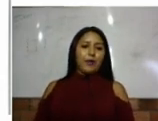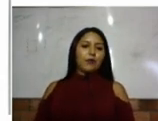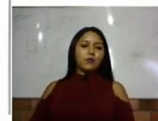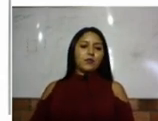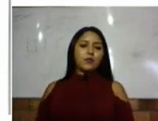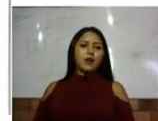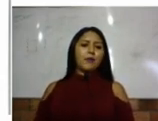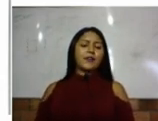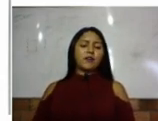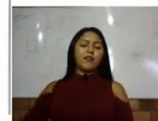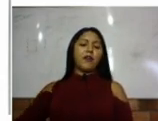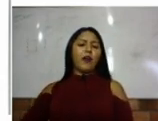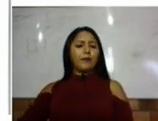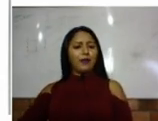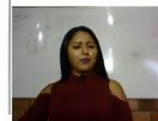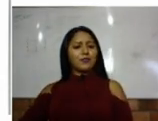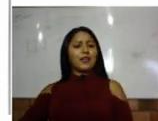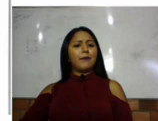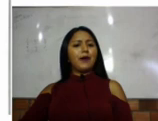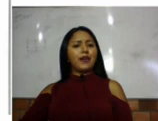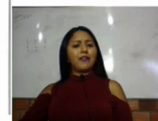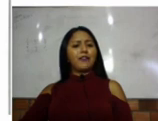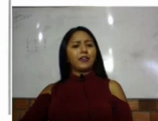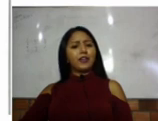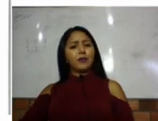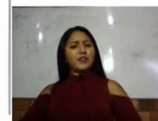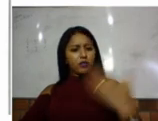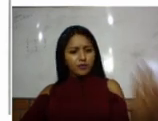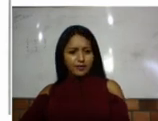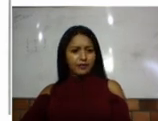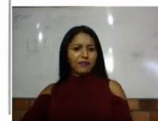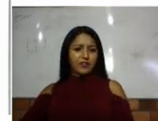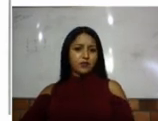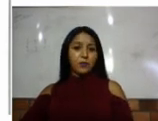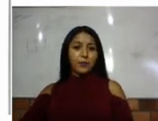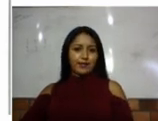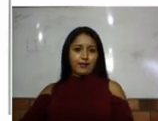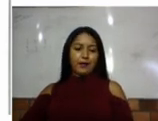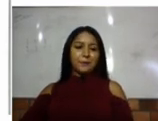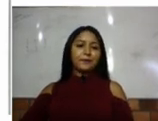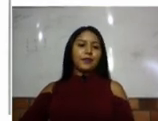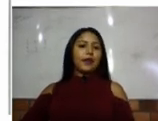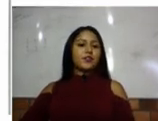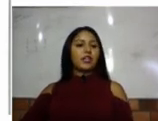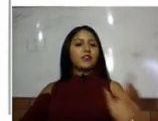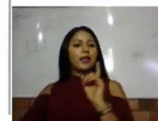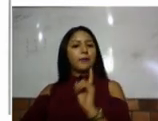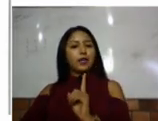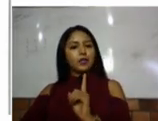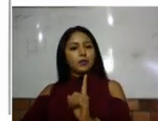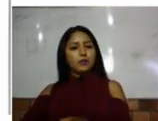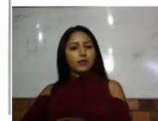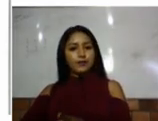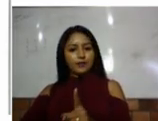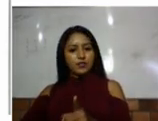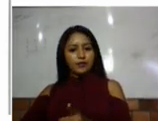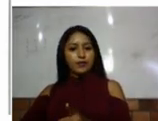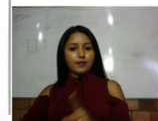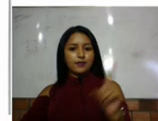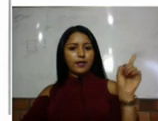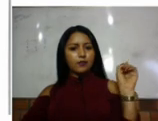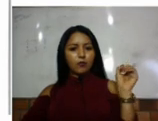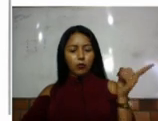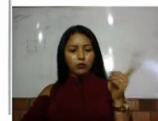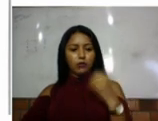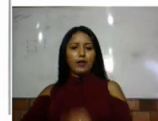e é percebida pergunta e sua mãe sua avó ele perguntou se a mãe a vó dela também tinha gostado da festa surpresa né gente lembrando que o